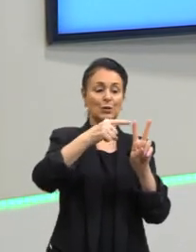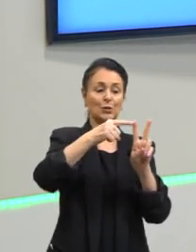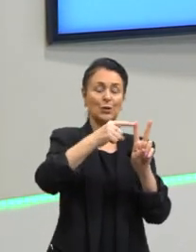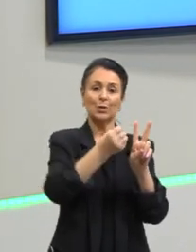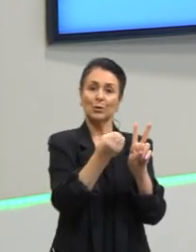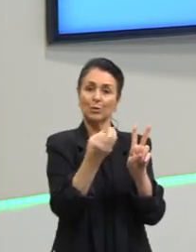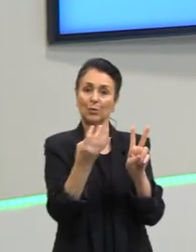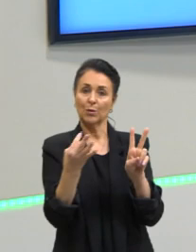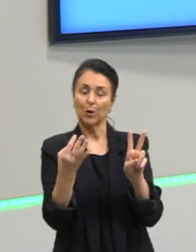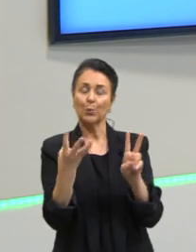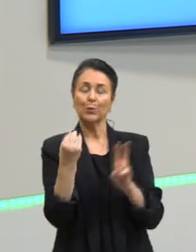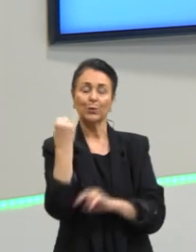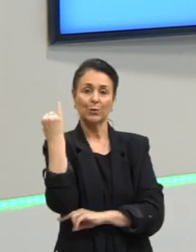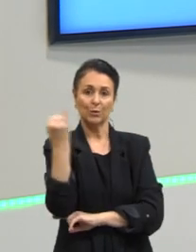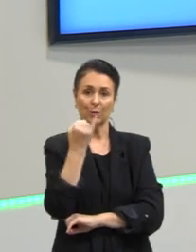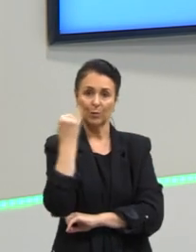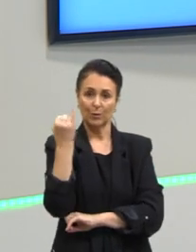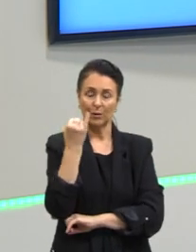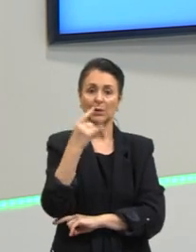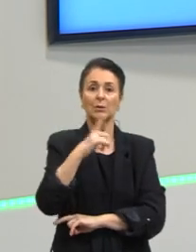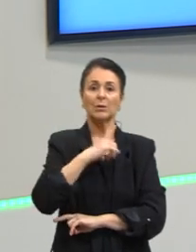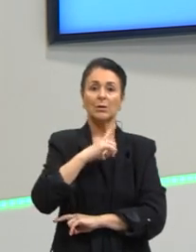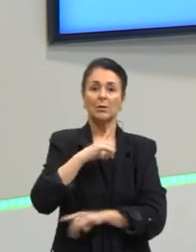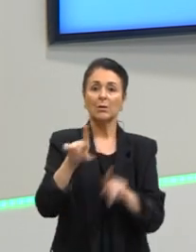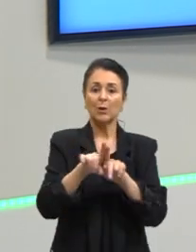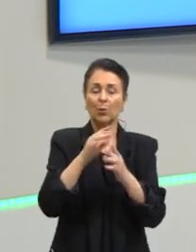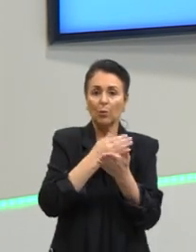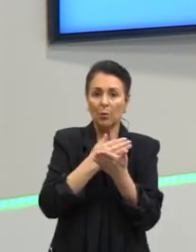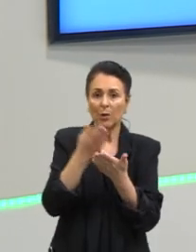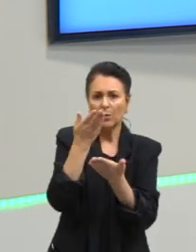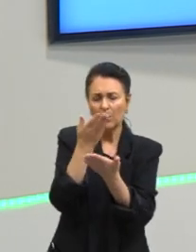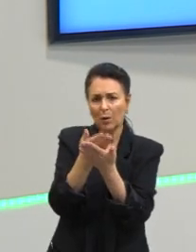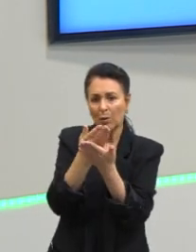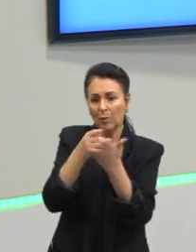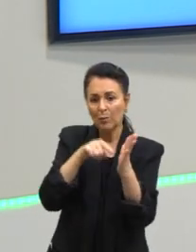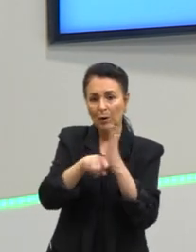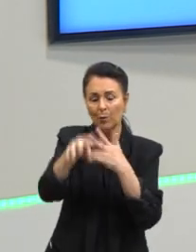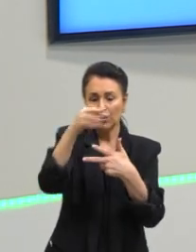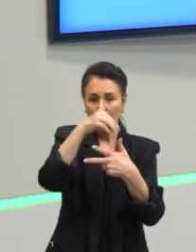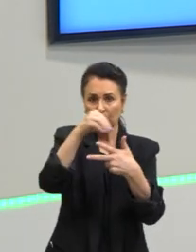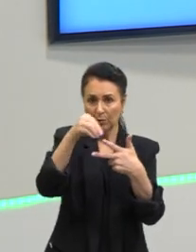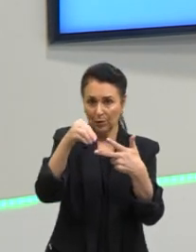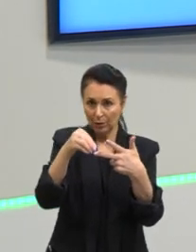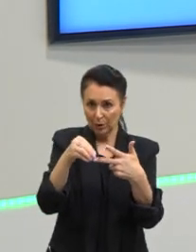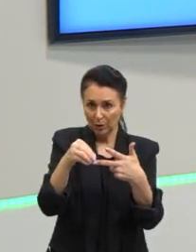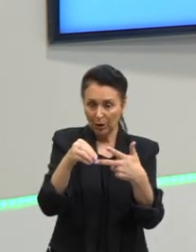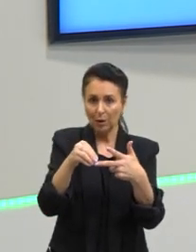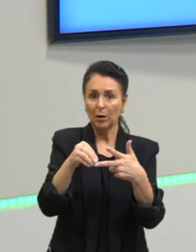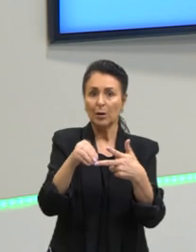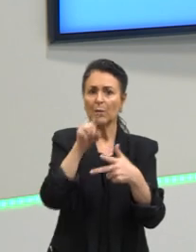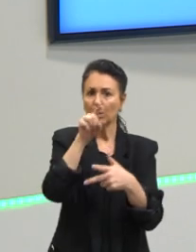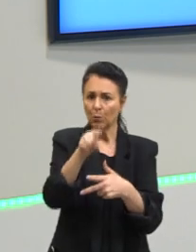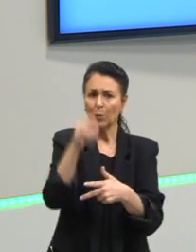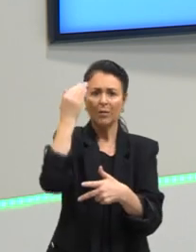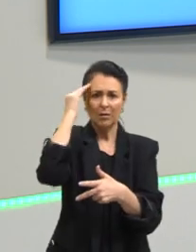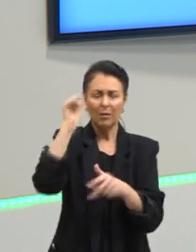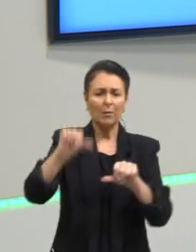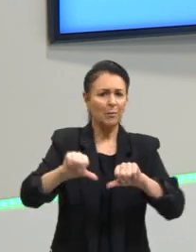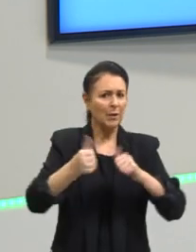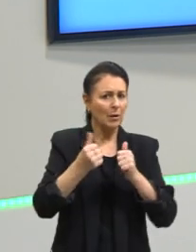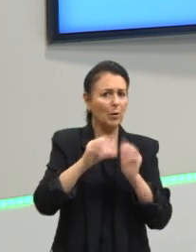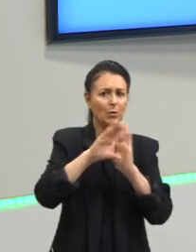irracionais muito importante nós fizemos também no começo da aula uma questão do Enem porque aí você já firme alguns conceitos e